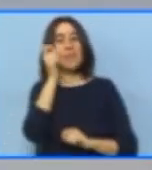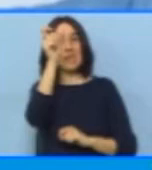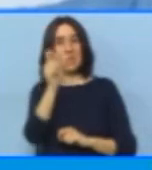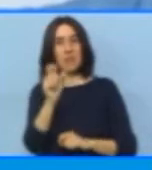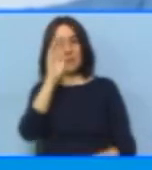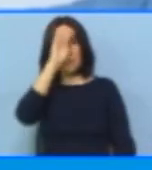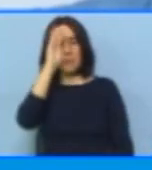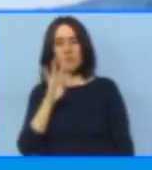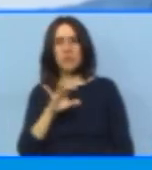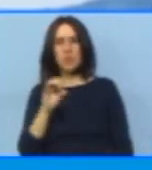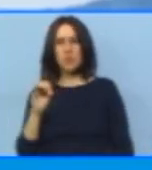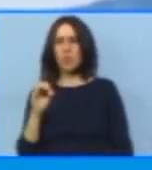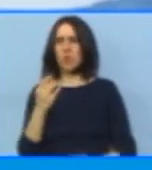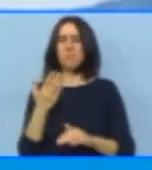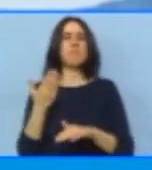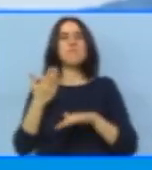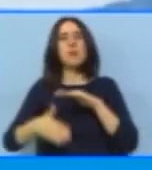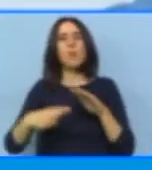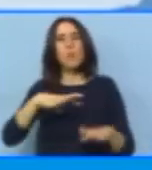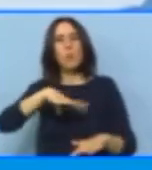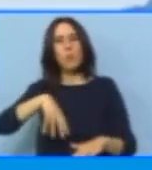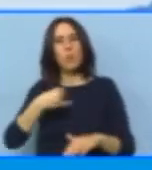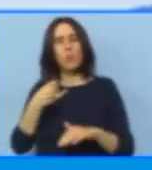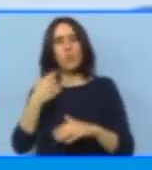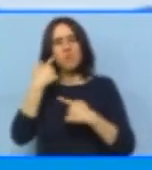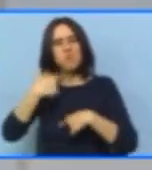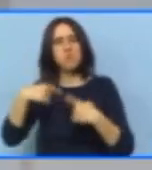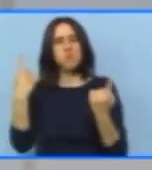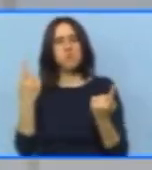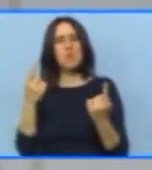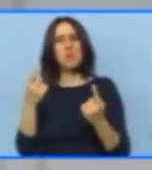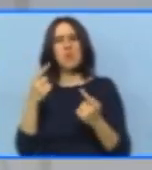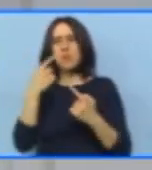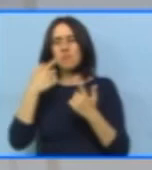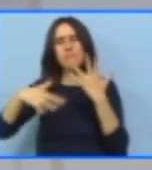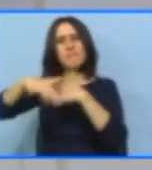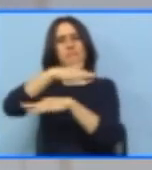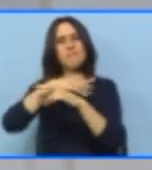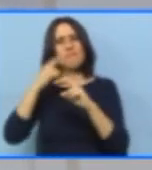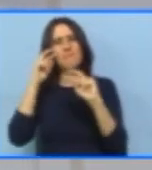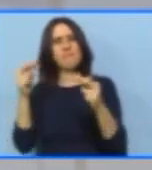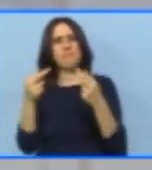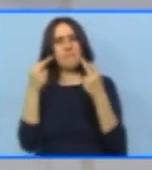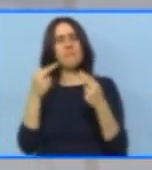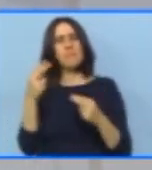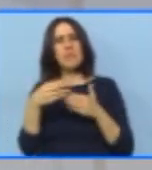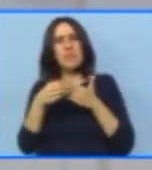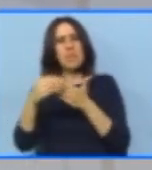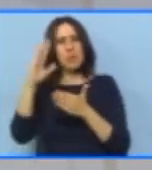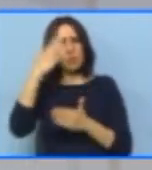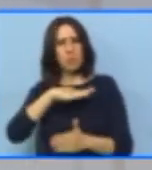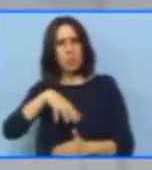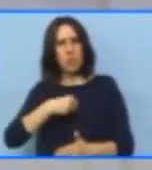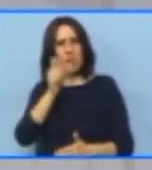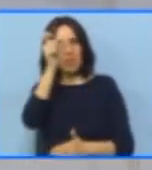perigoso e confuso, com os populismos a vir ao de cima, será ele escutado também pelos grandes líderes mundiais?